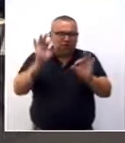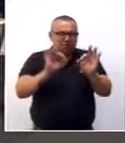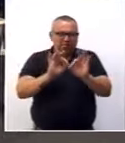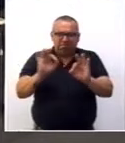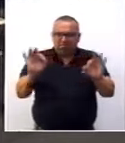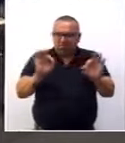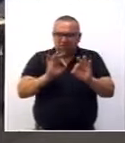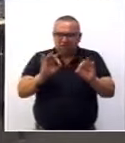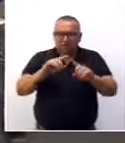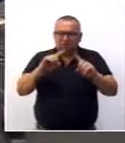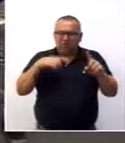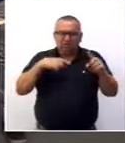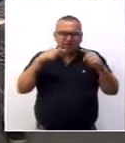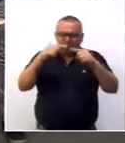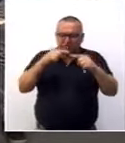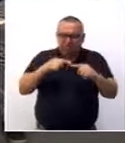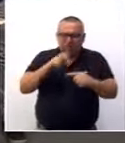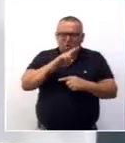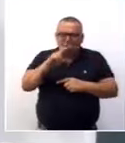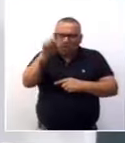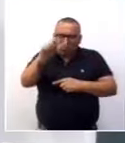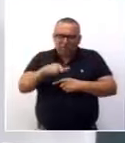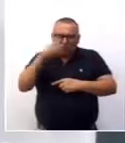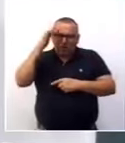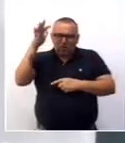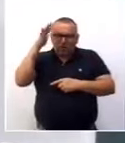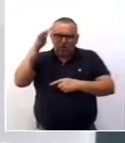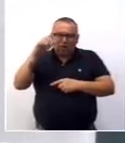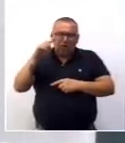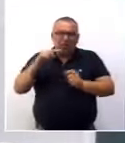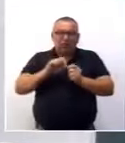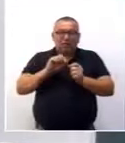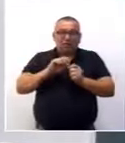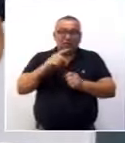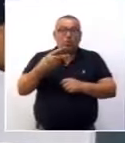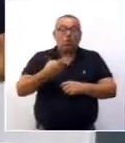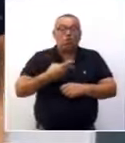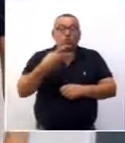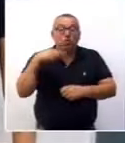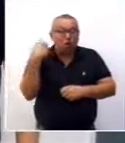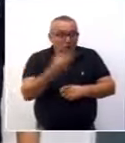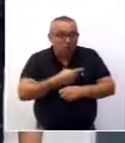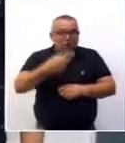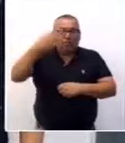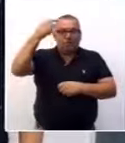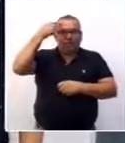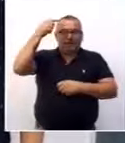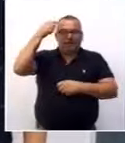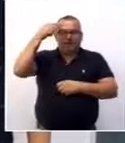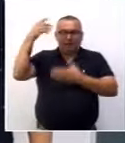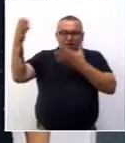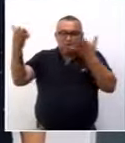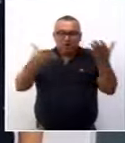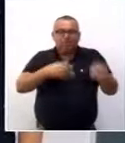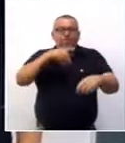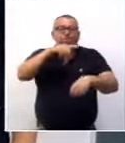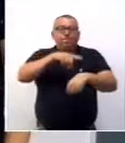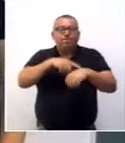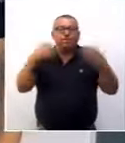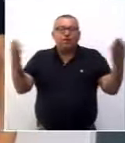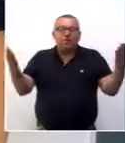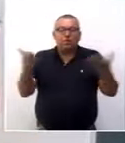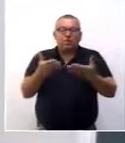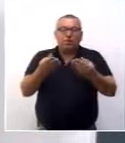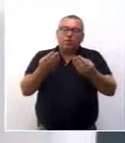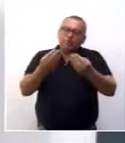estamos relacionando nenhum teórico, estamos fazendo o nosso pensar, estamos trazendo para esse momento aquilo que nos remete